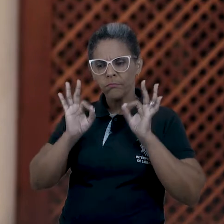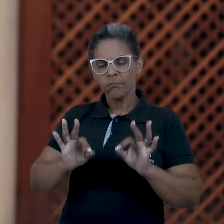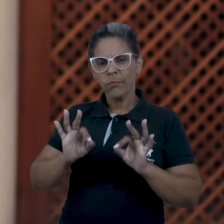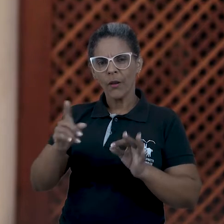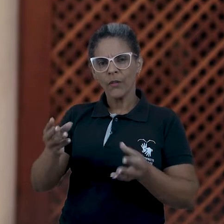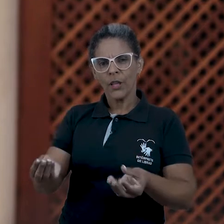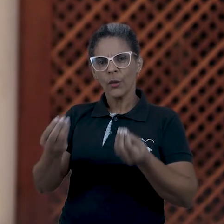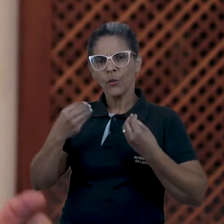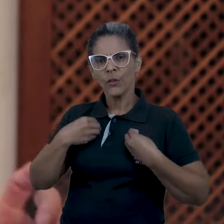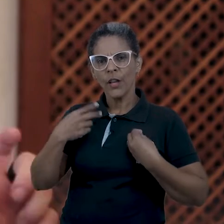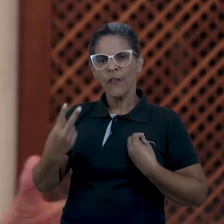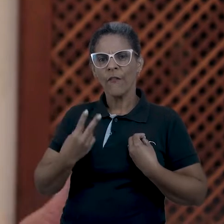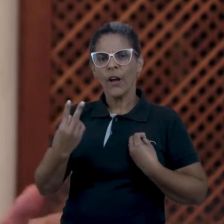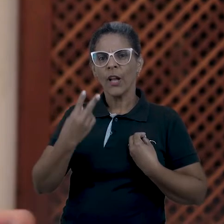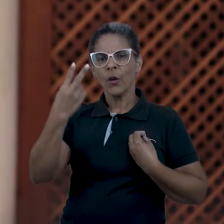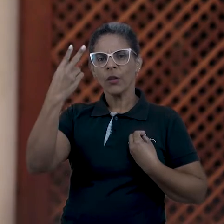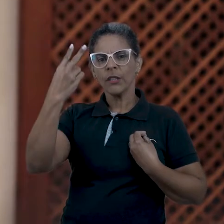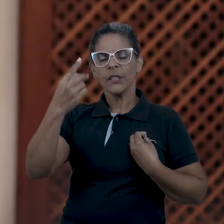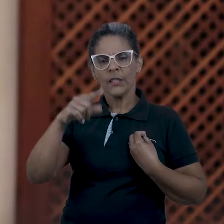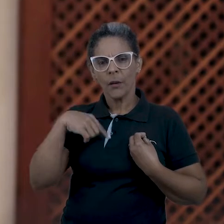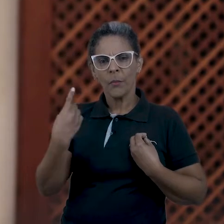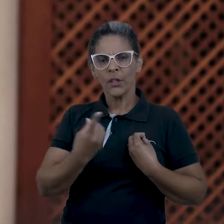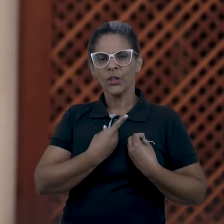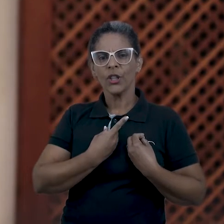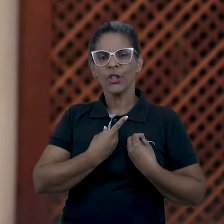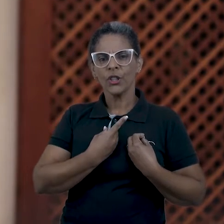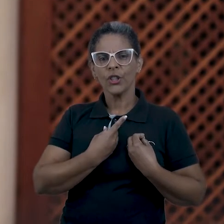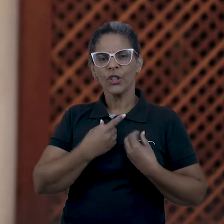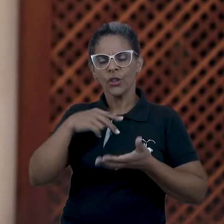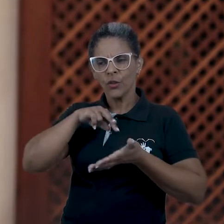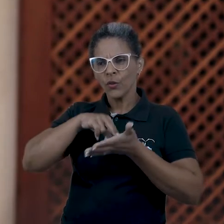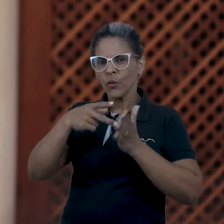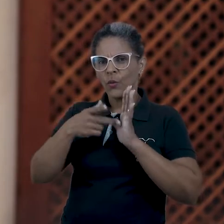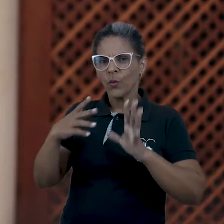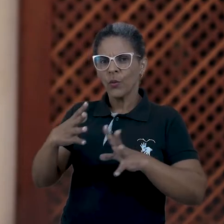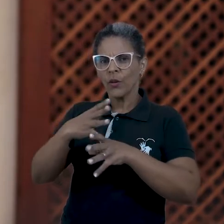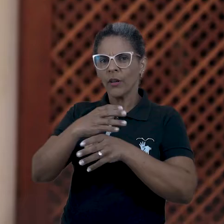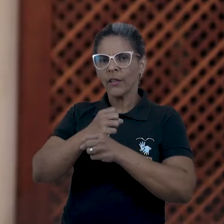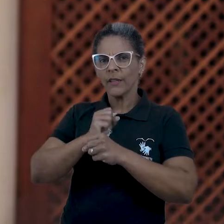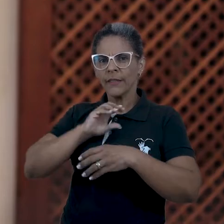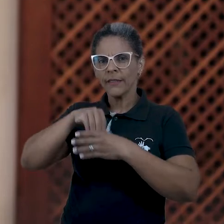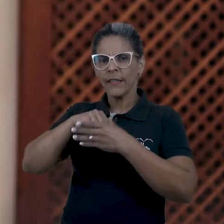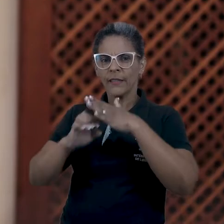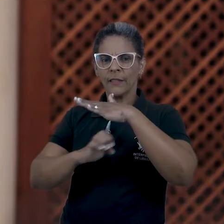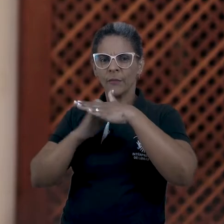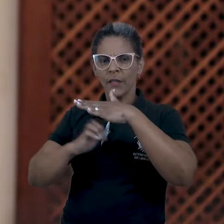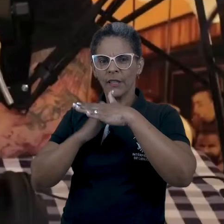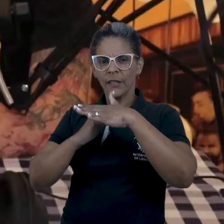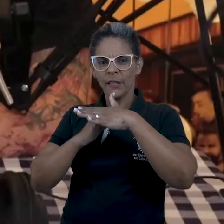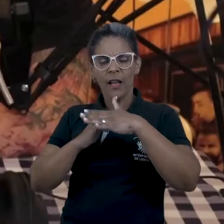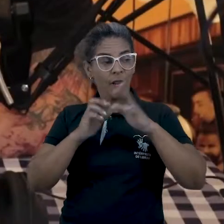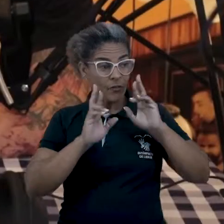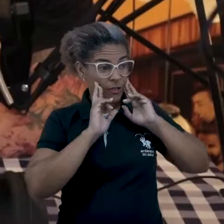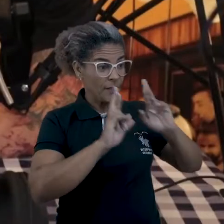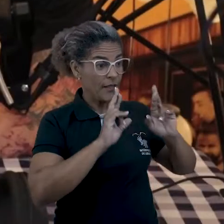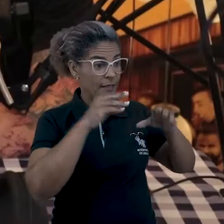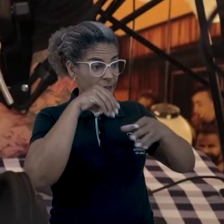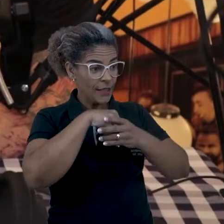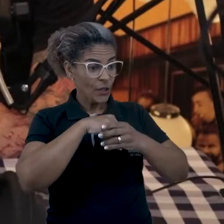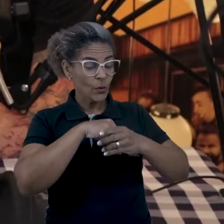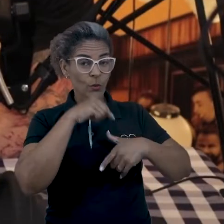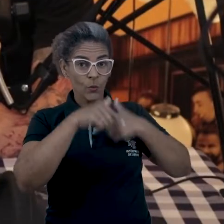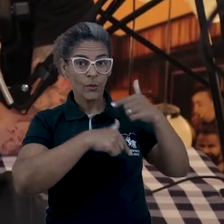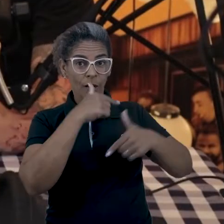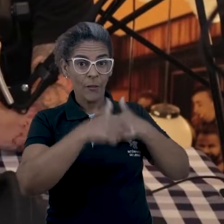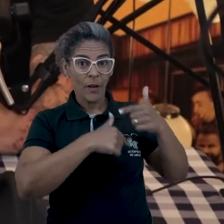vocês de mesmo Valorize de quantitativo significativo dentro das empresas né vocês sejam respeitadas dentro do ambiente